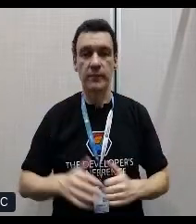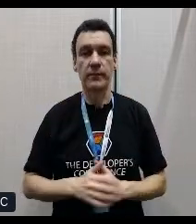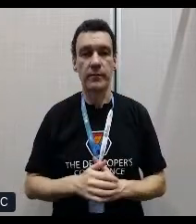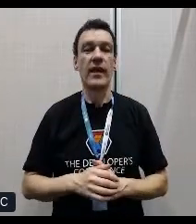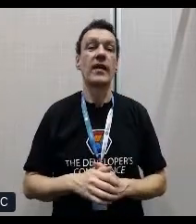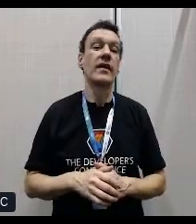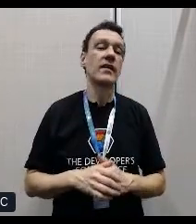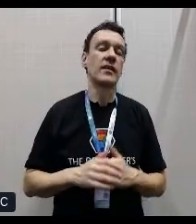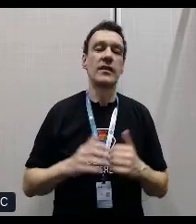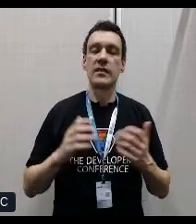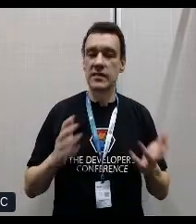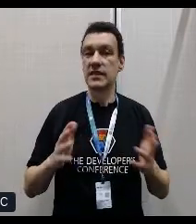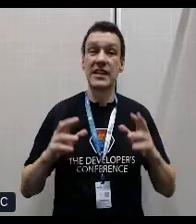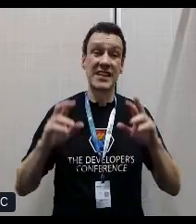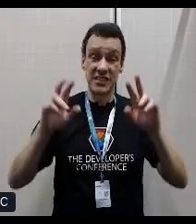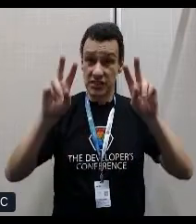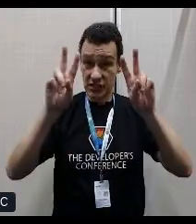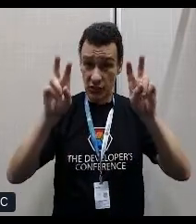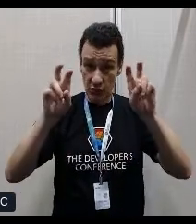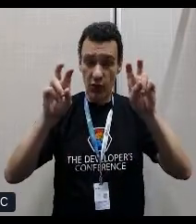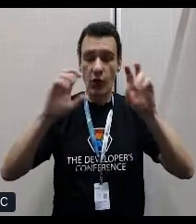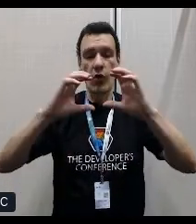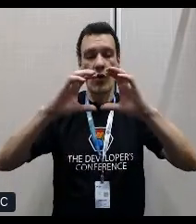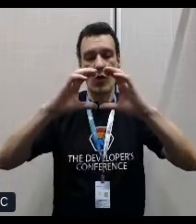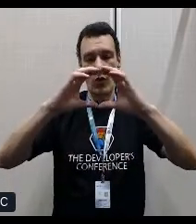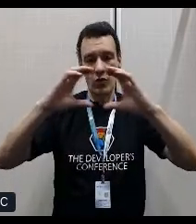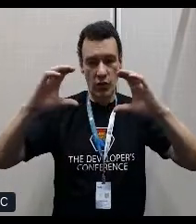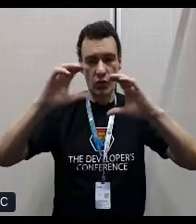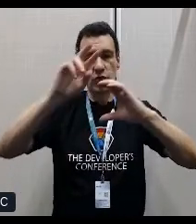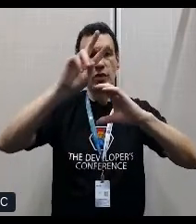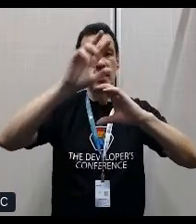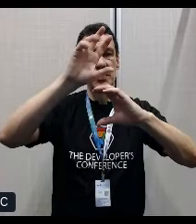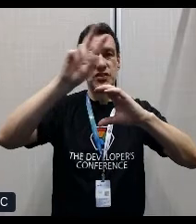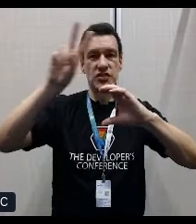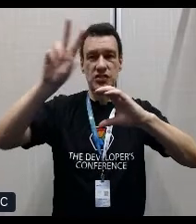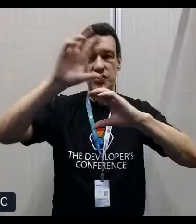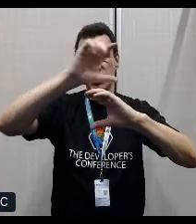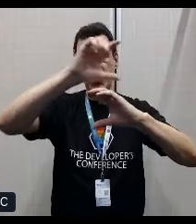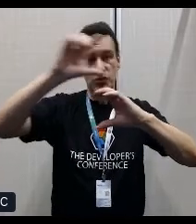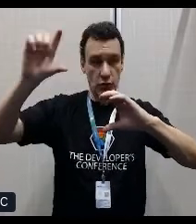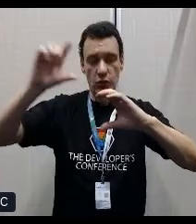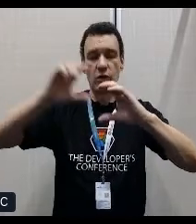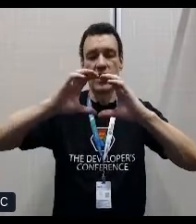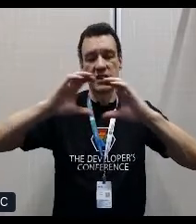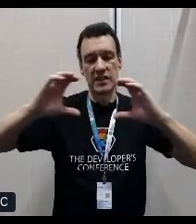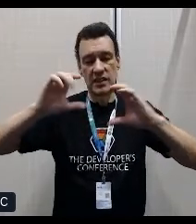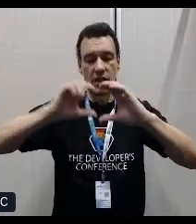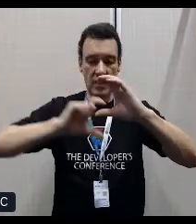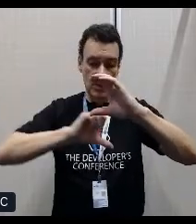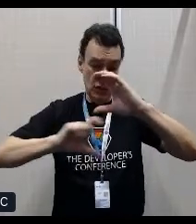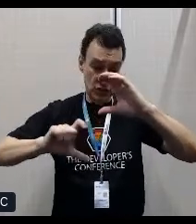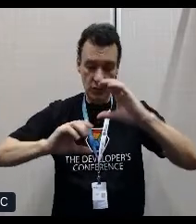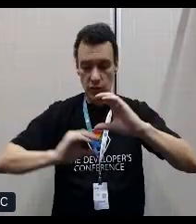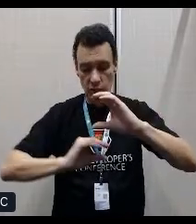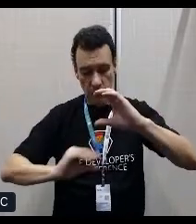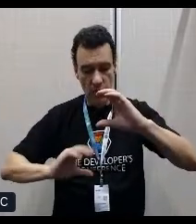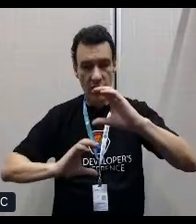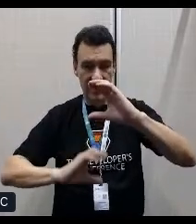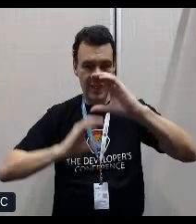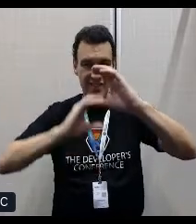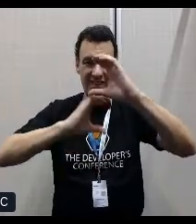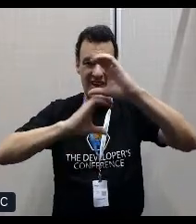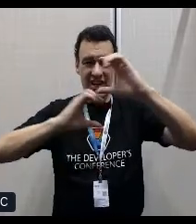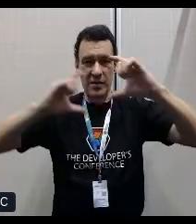o conteúdo, todo o conteúdo é separado por títulos informativos, e daí a gente já pega um pouco de hierarquia da informação,